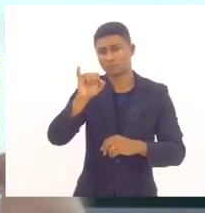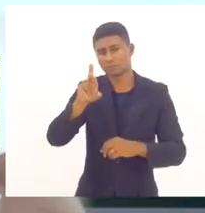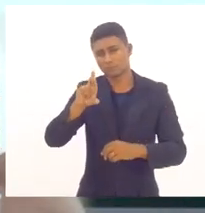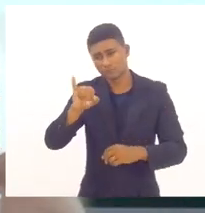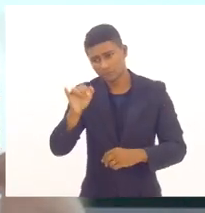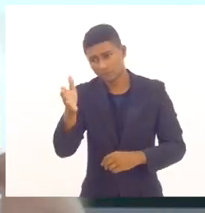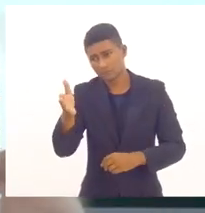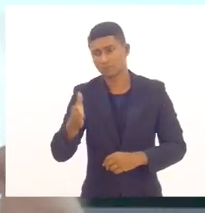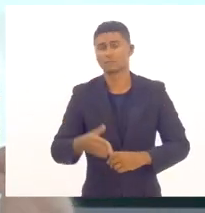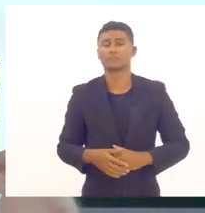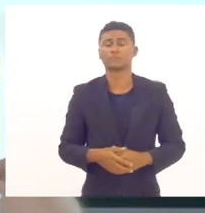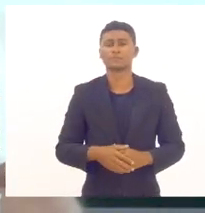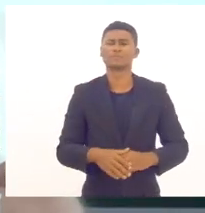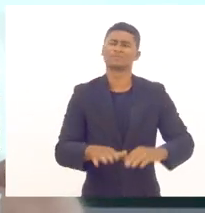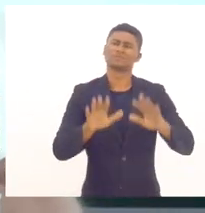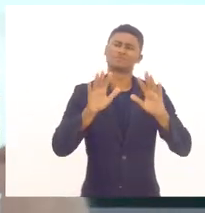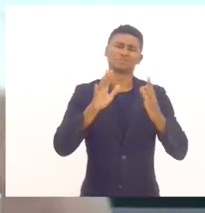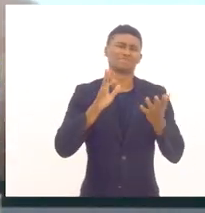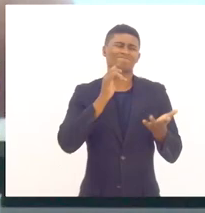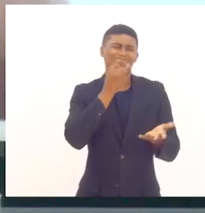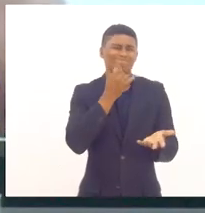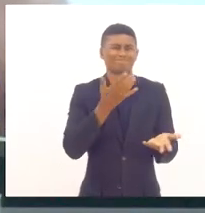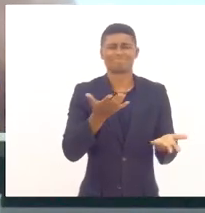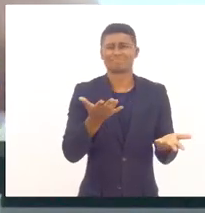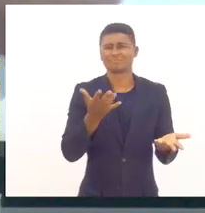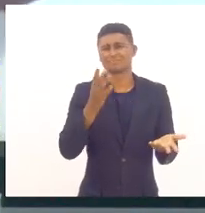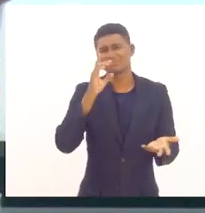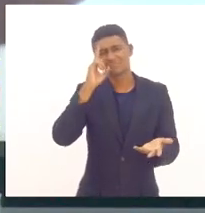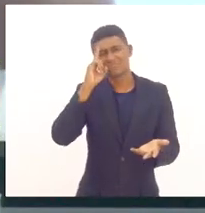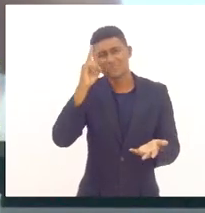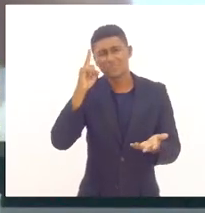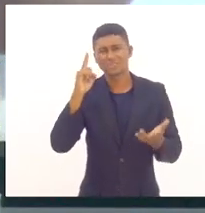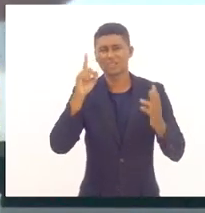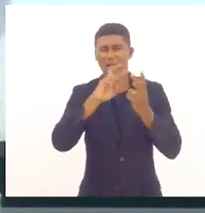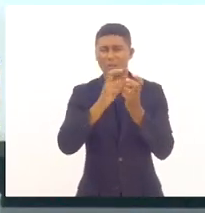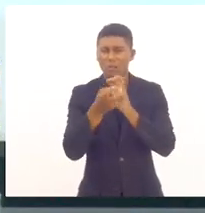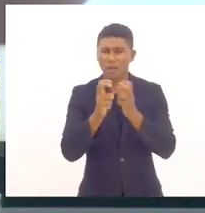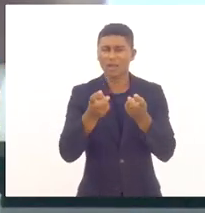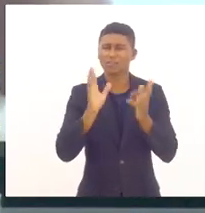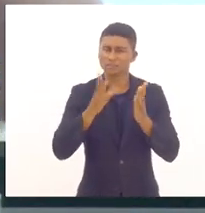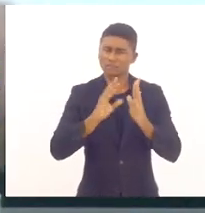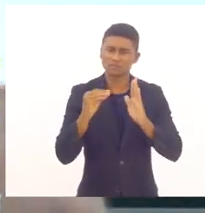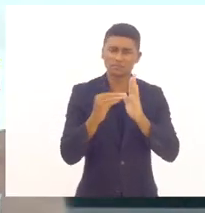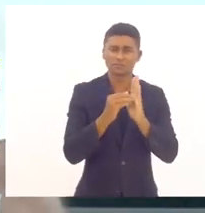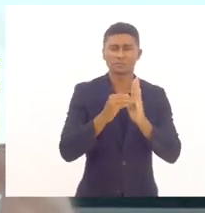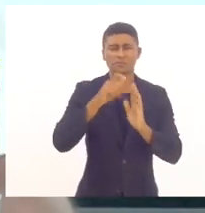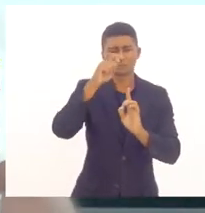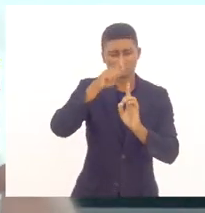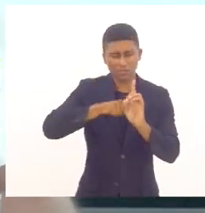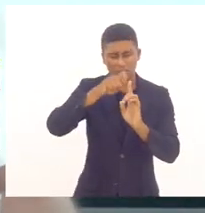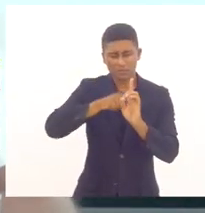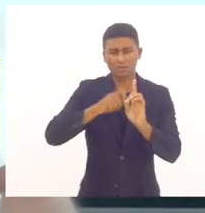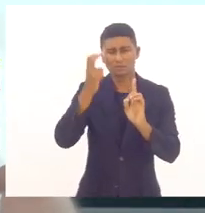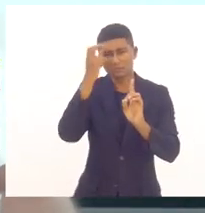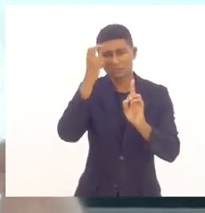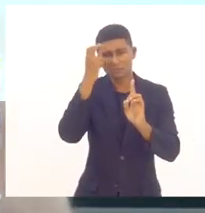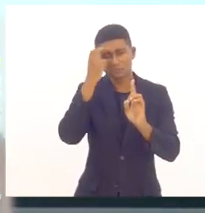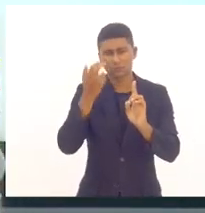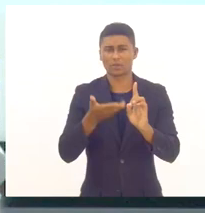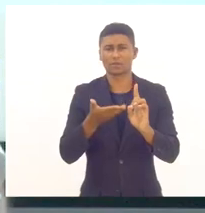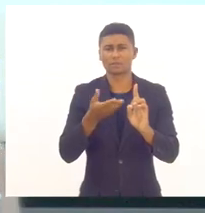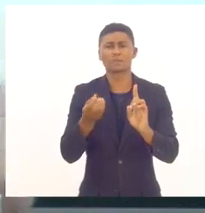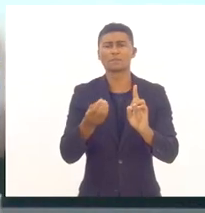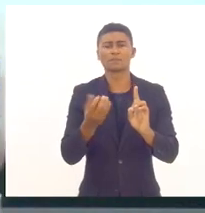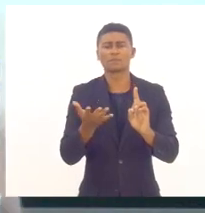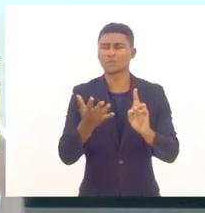né? Mas, infelizmente, tirar o dia da capoeira, que já é comemorado no mês da cultura, para criar